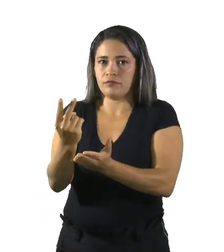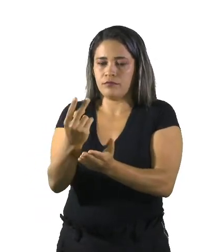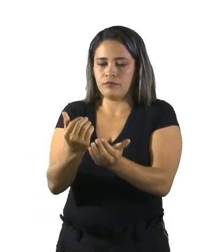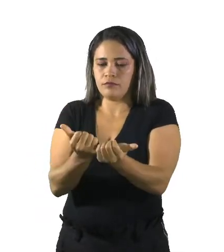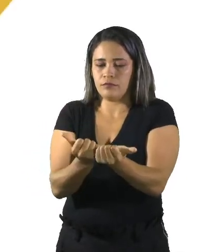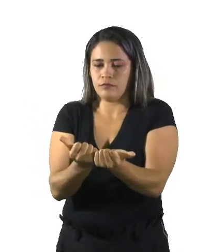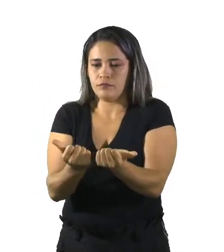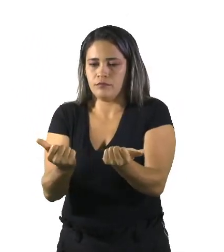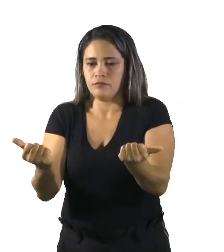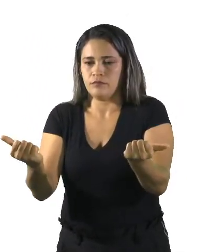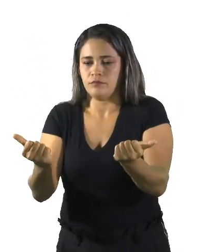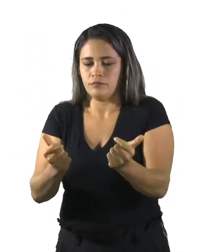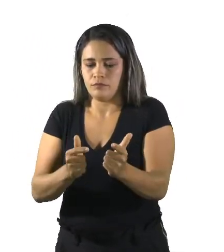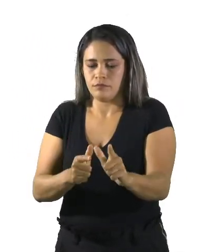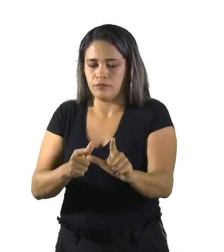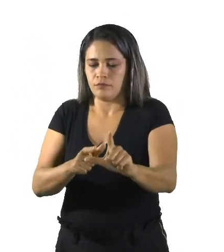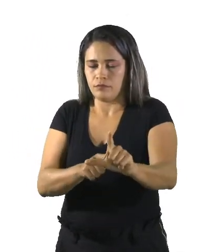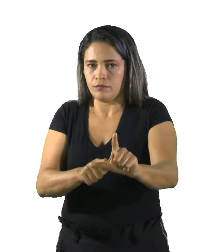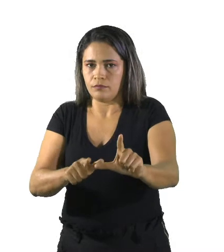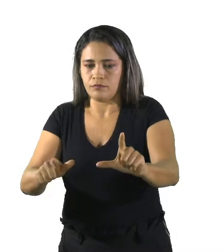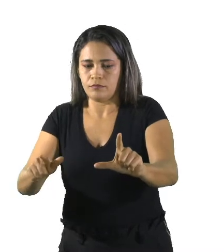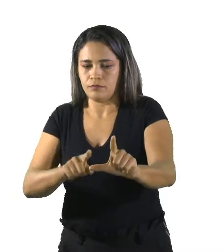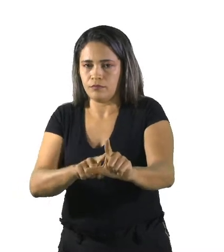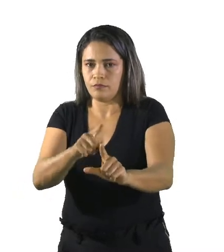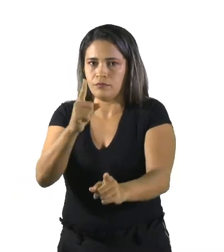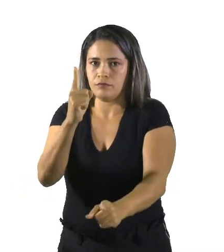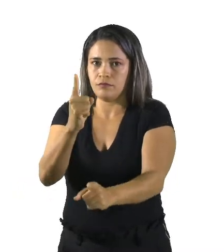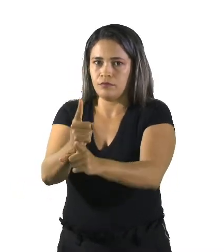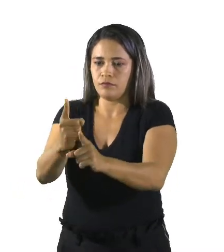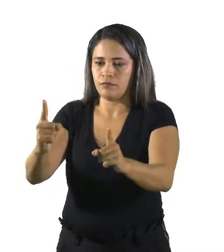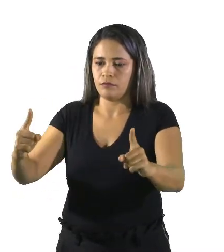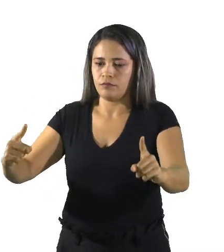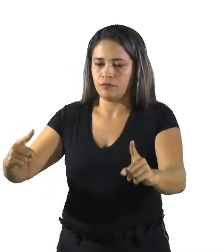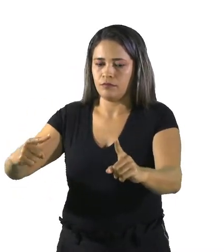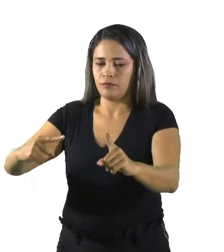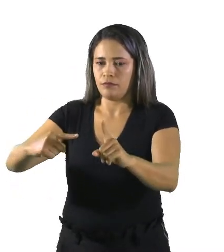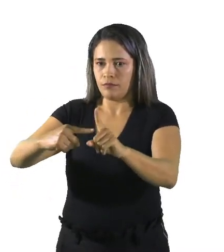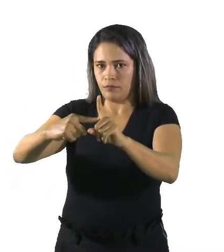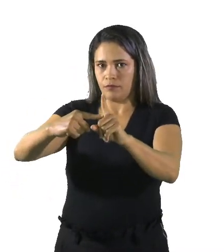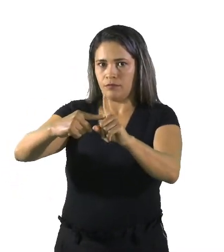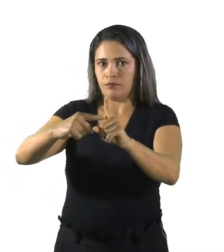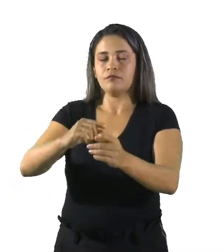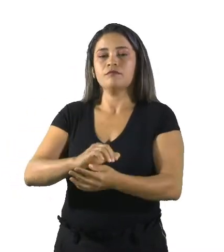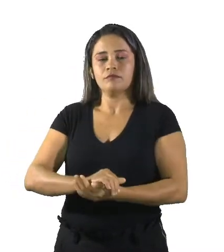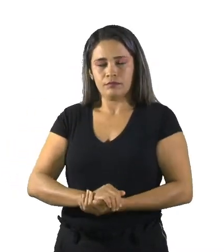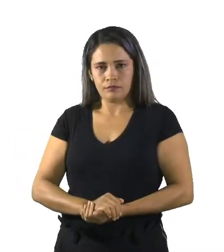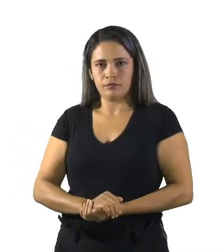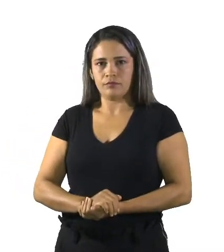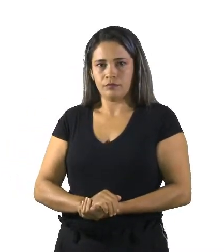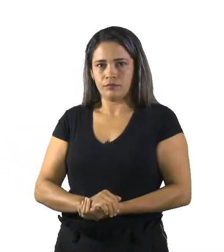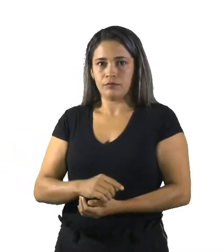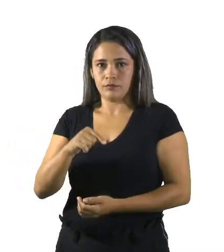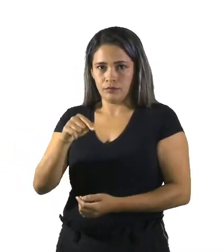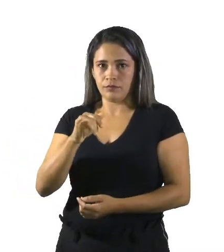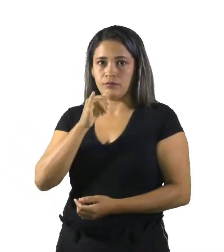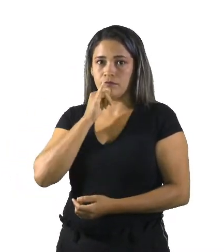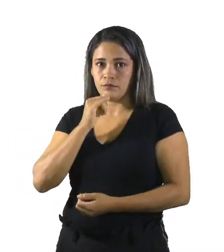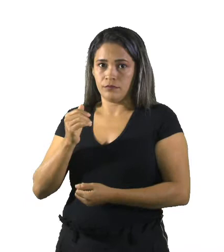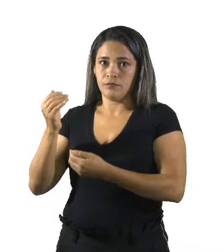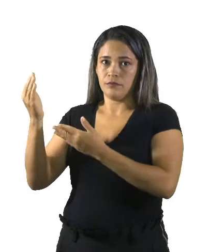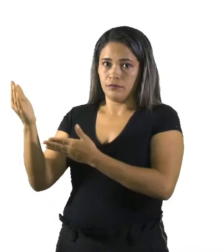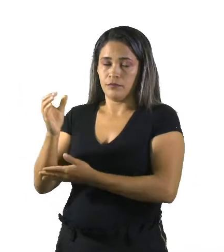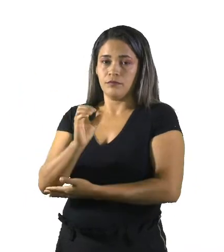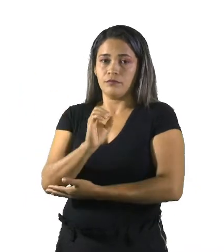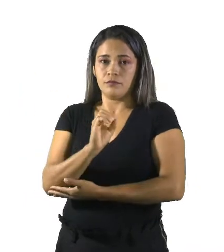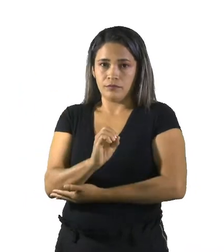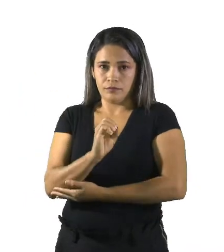a existir. É o ponto onde elas se encontram. E no nosso exemplo, ele está determinado pelo ponto O. Bem sugestivo, né?